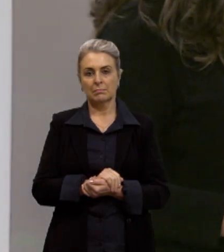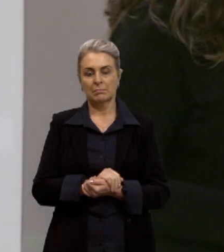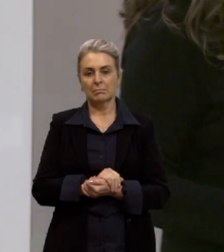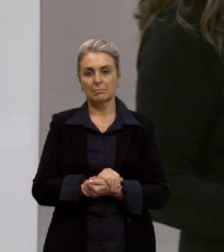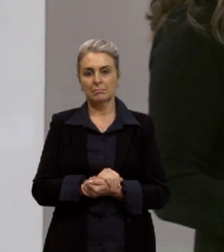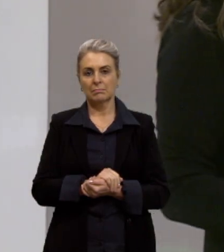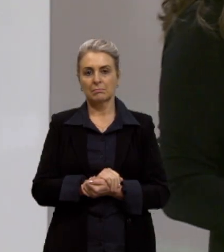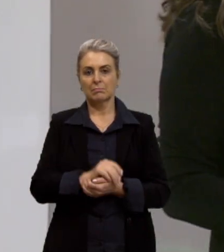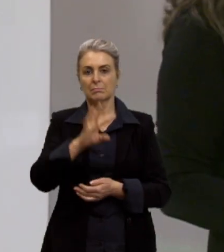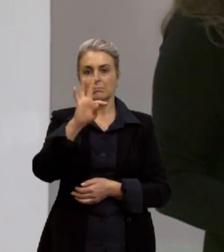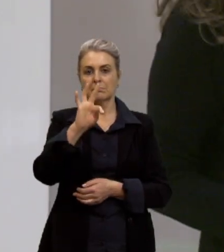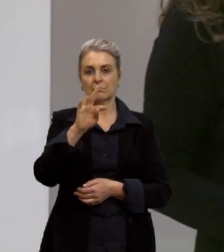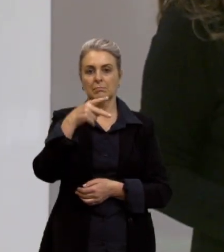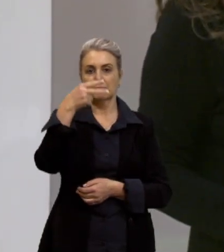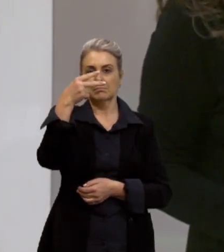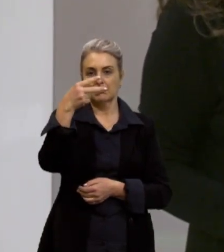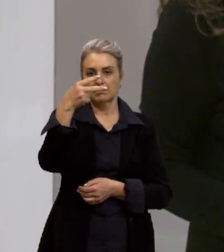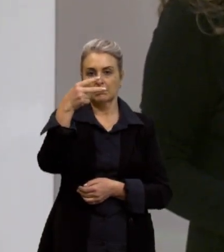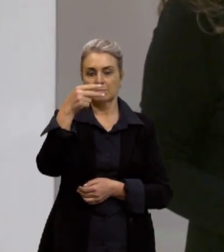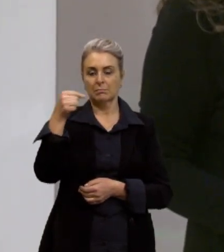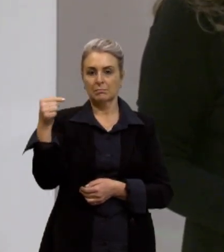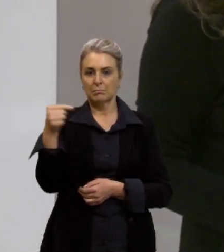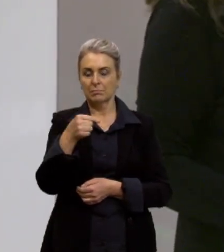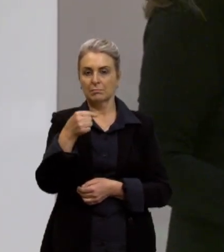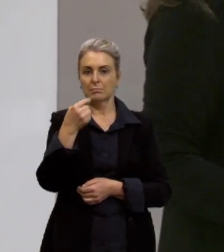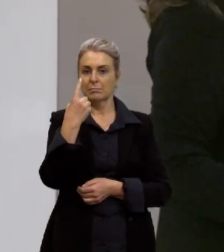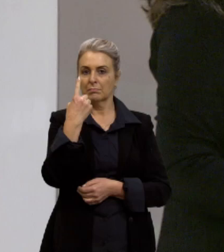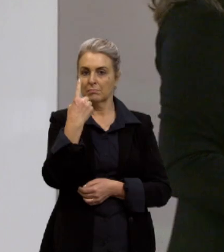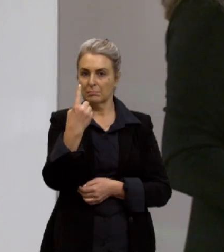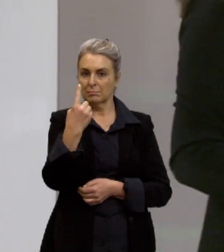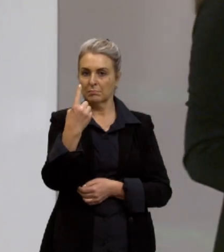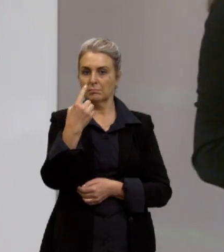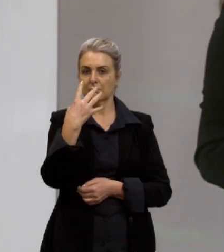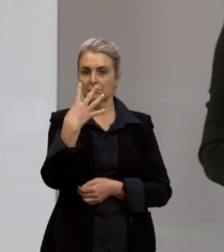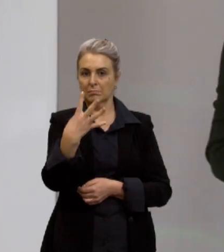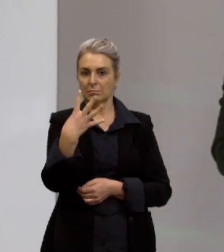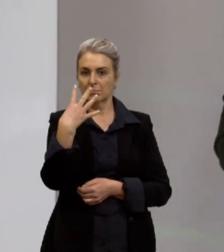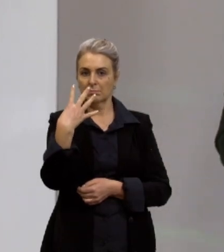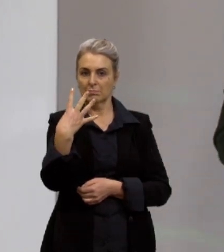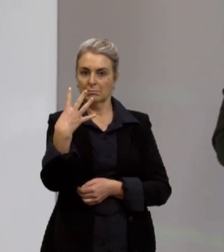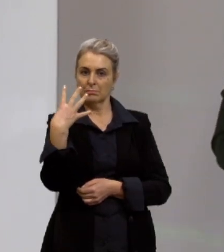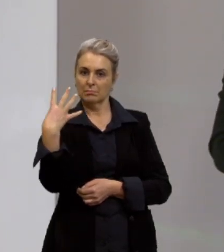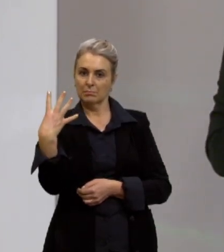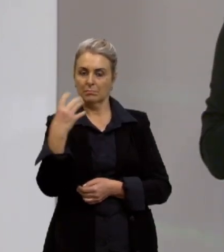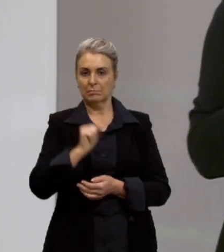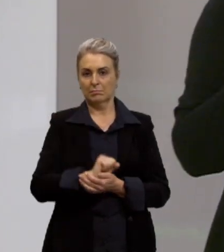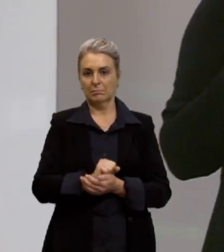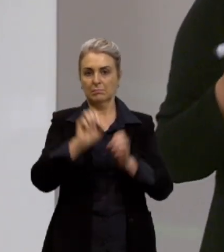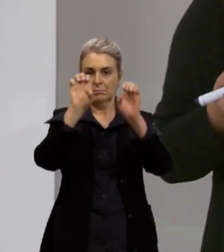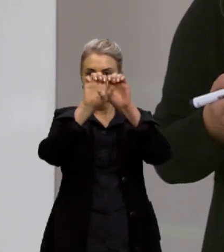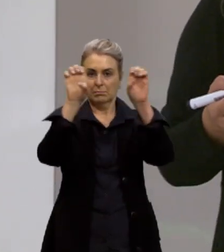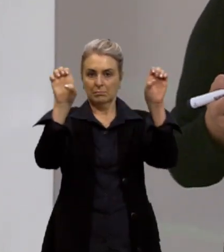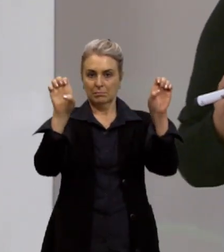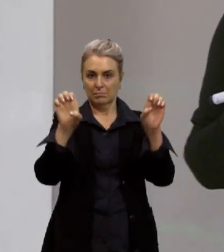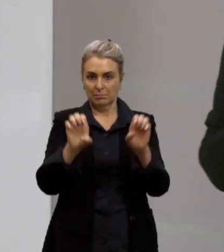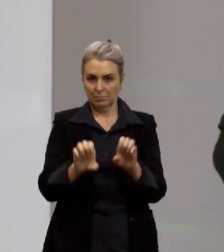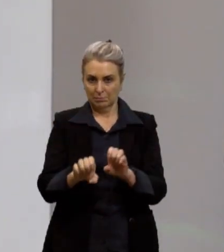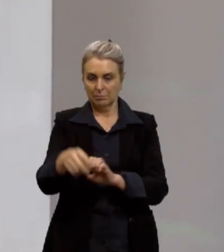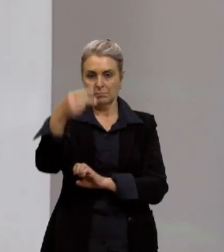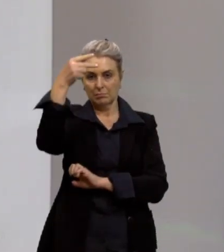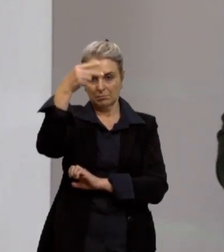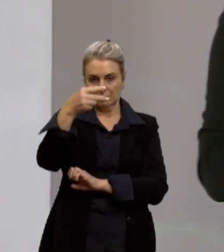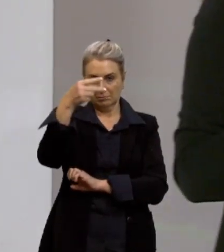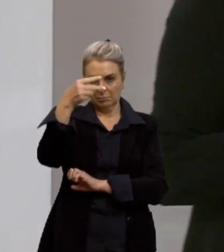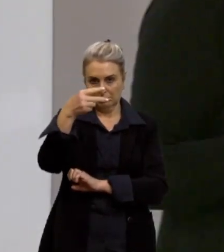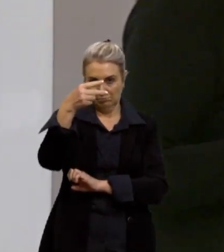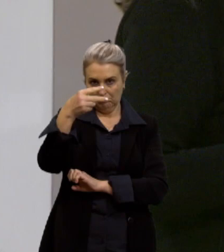T ao quadrado menos 1.444. Ela é uma equação do segundo grau incompleta, certo?